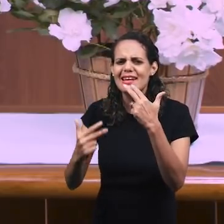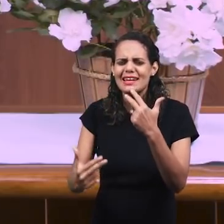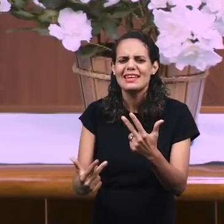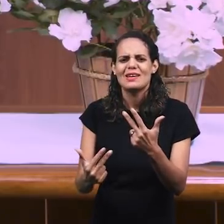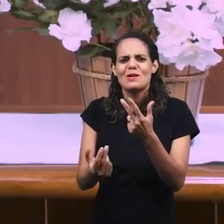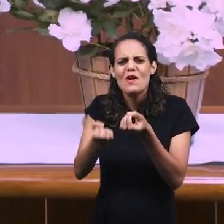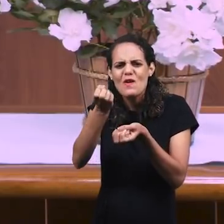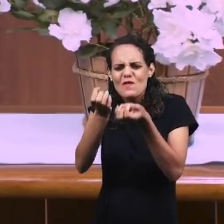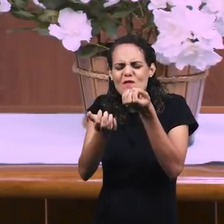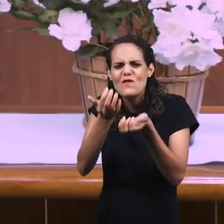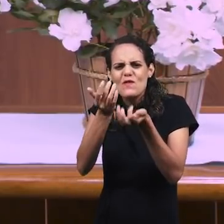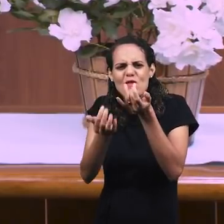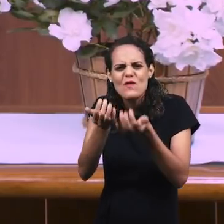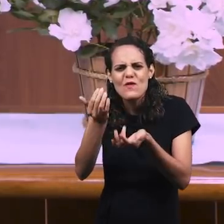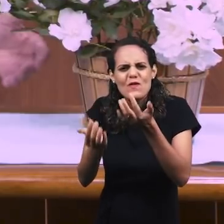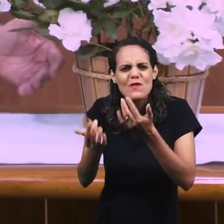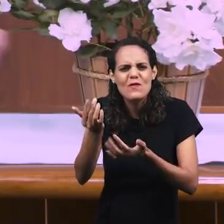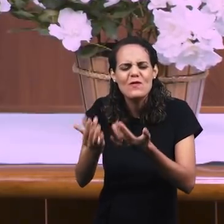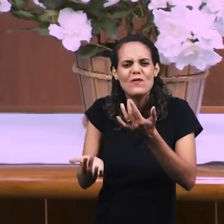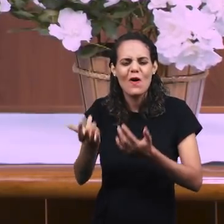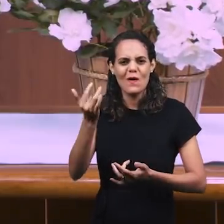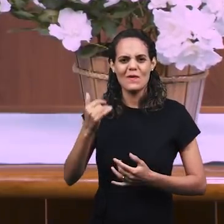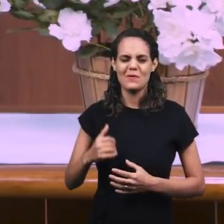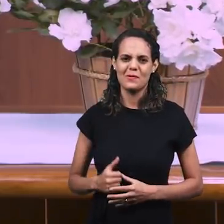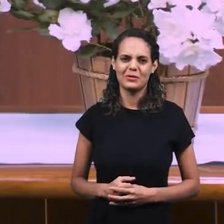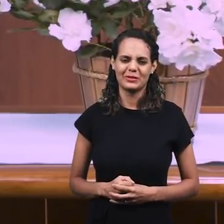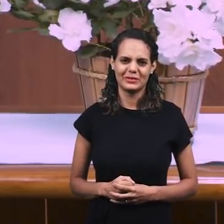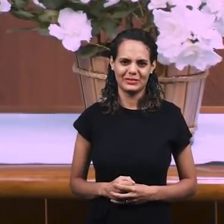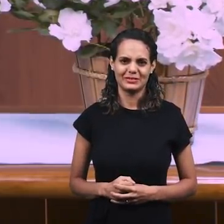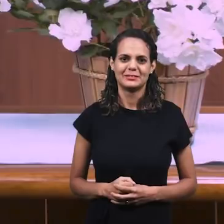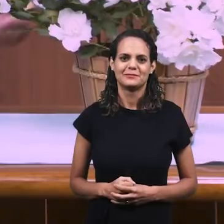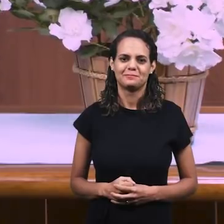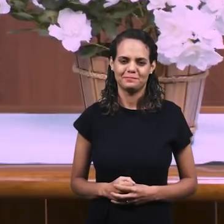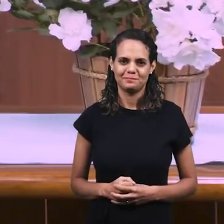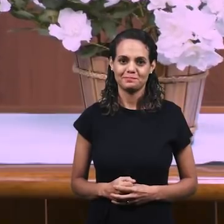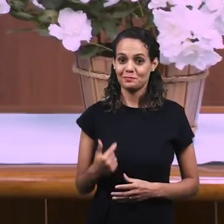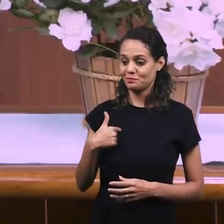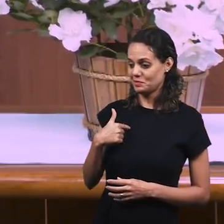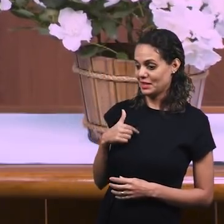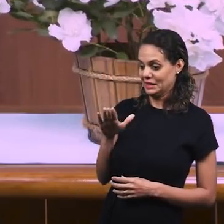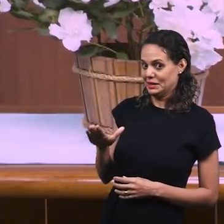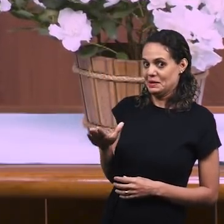de fogo que estavam ali. E se tinha um terceiro grupo que estava só criticando isso aí, não precisa